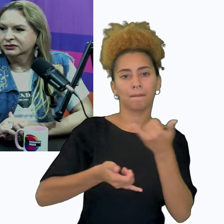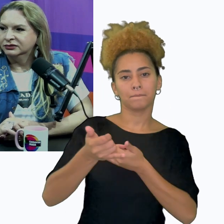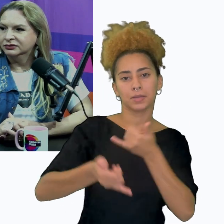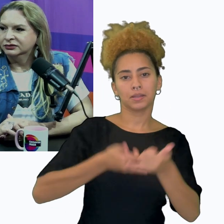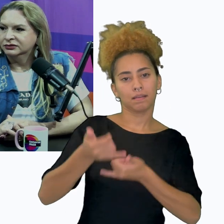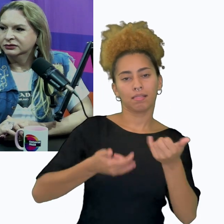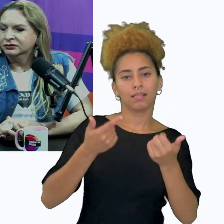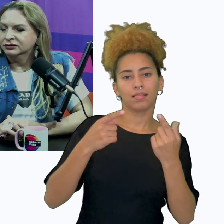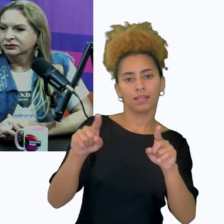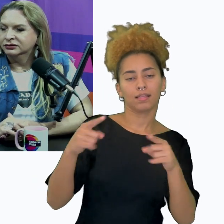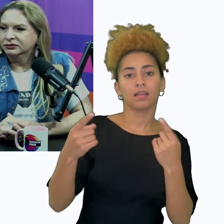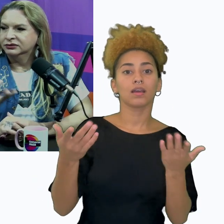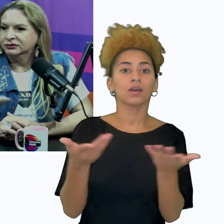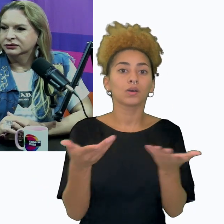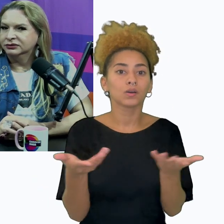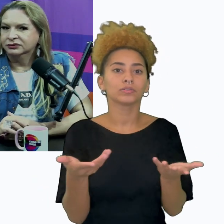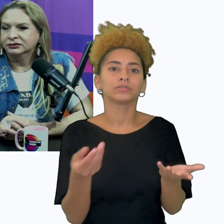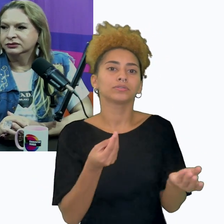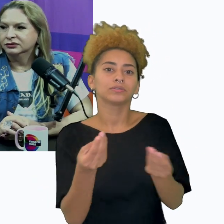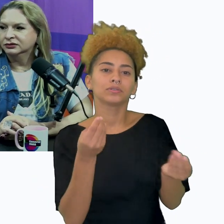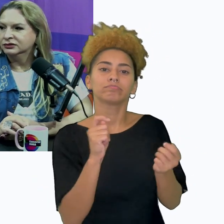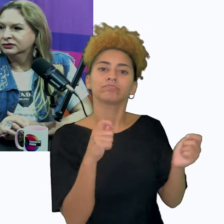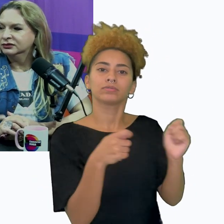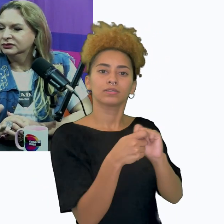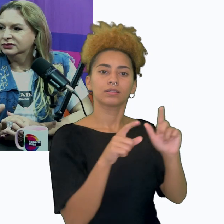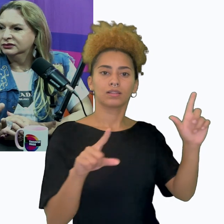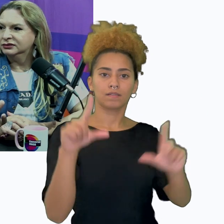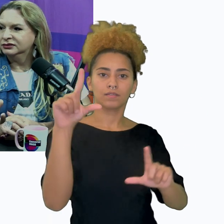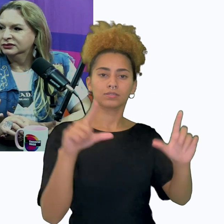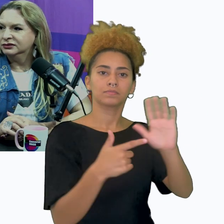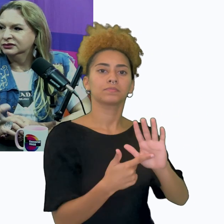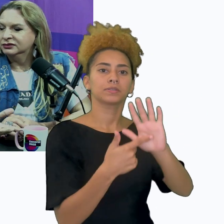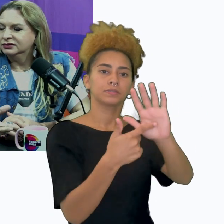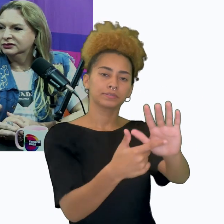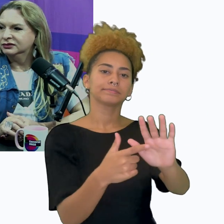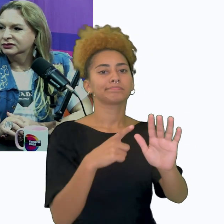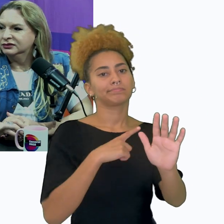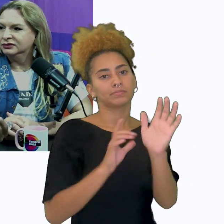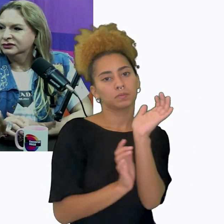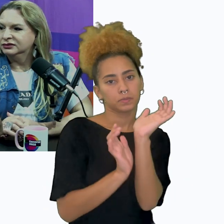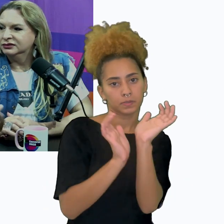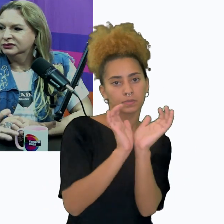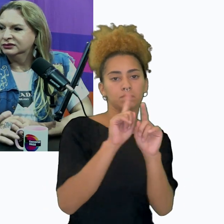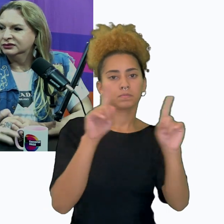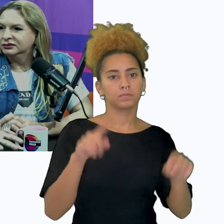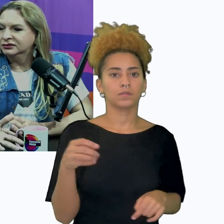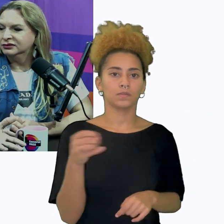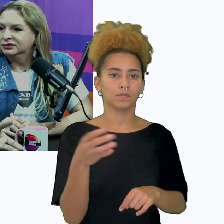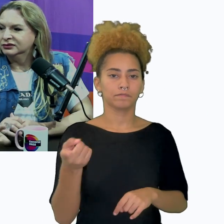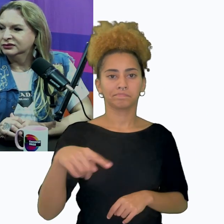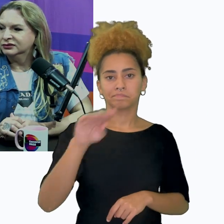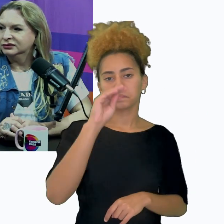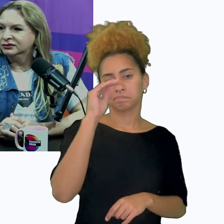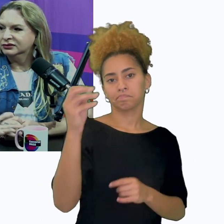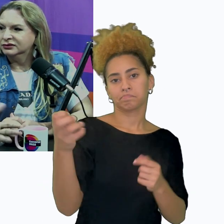com tudo isso, né? Mas com a linguagem de hoje, com o que a gente pode oferecer, com a televisão que pode ser os projetos novos, entendeu?